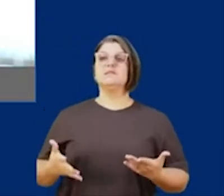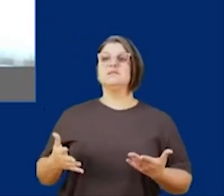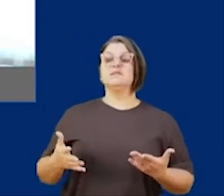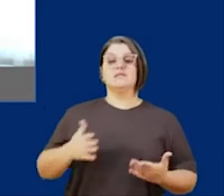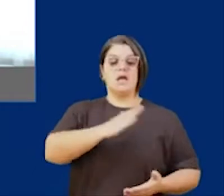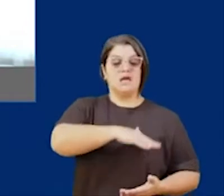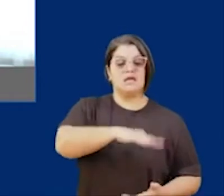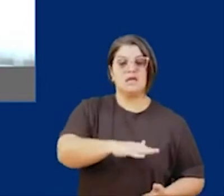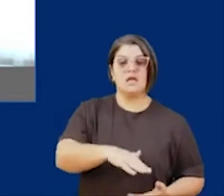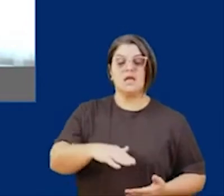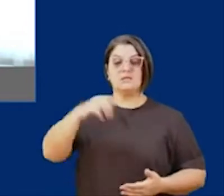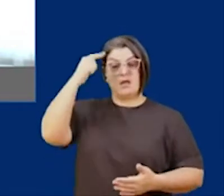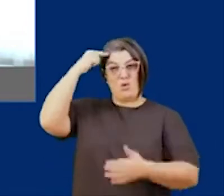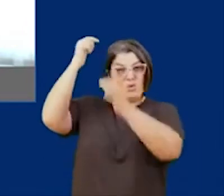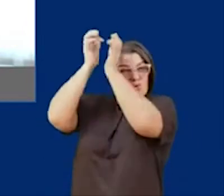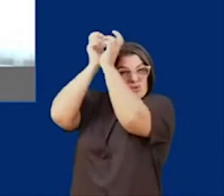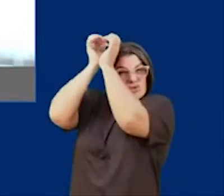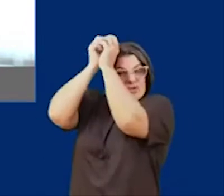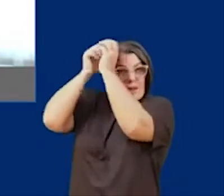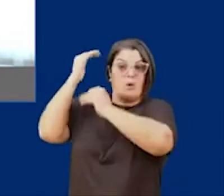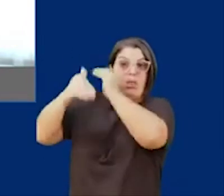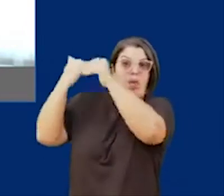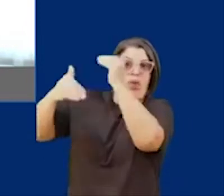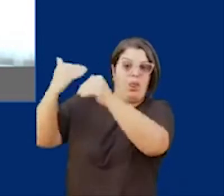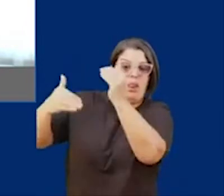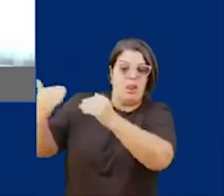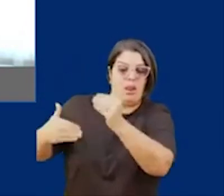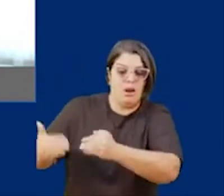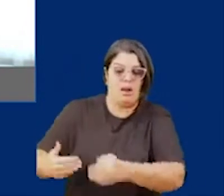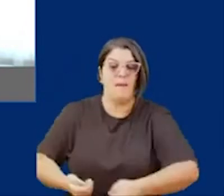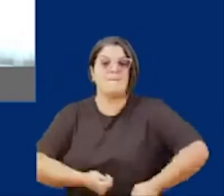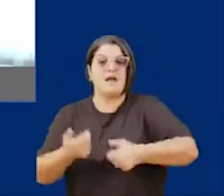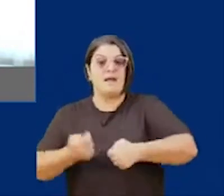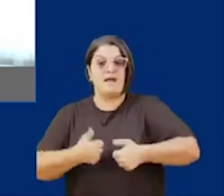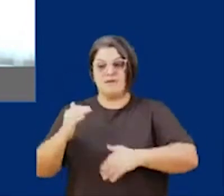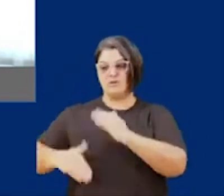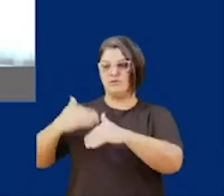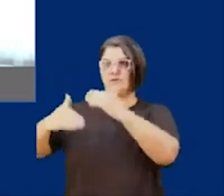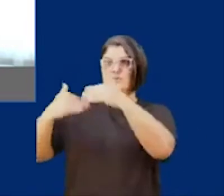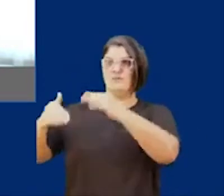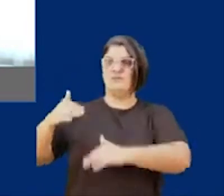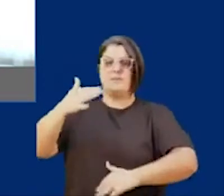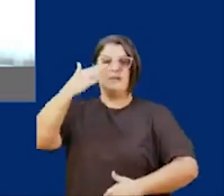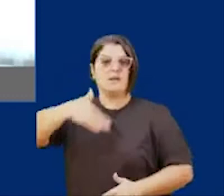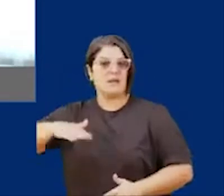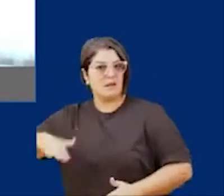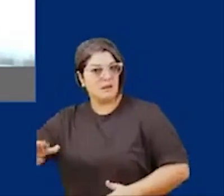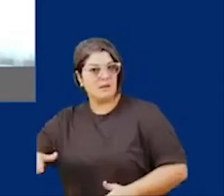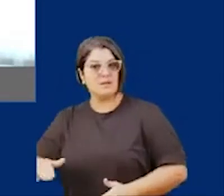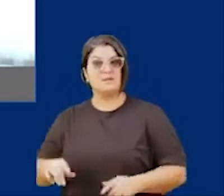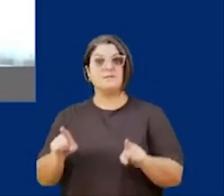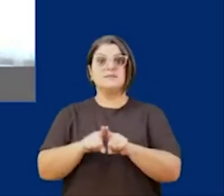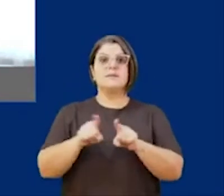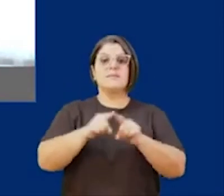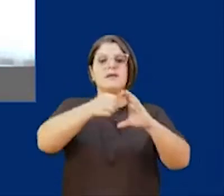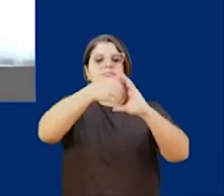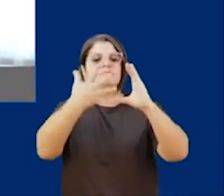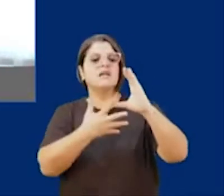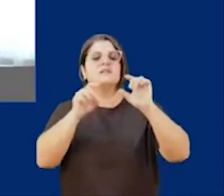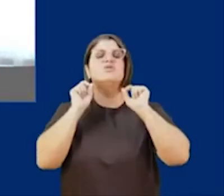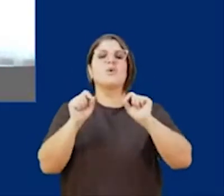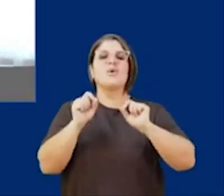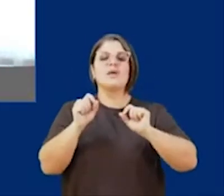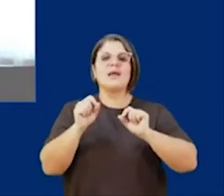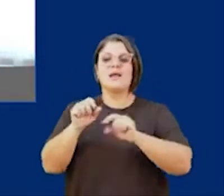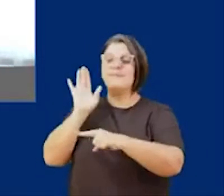desenvolvimento do cérebro, traz muitos benefícios para o crescimento e desenvolvimento, e tem um aspecto que algumas pessoas não sabem, né, que ele contribui para